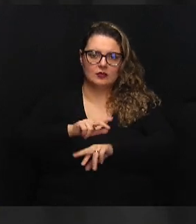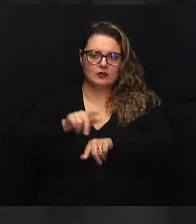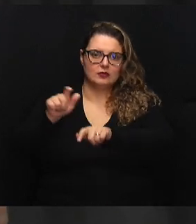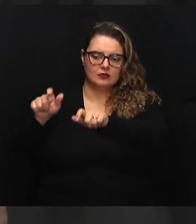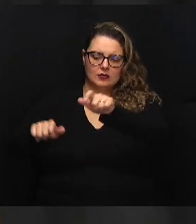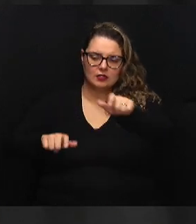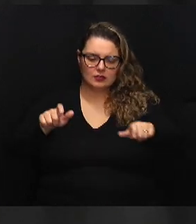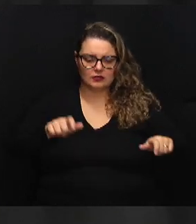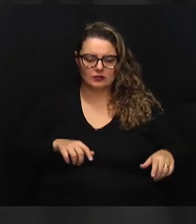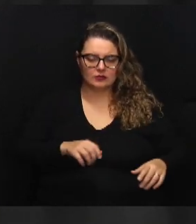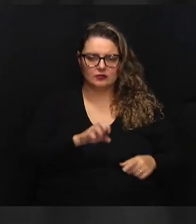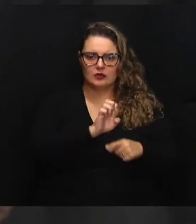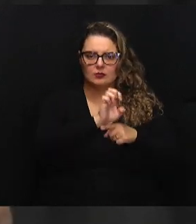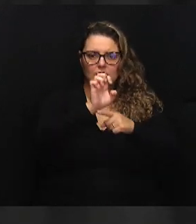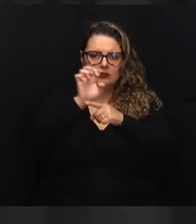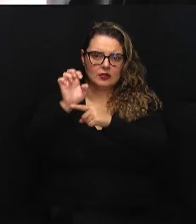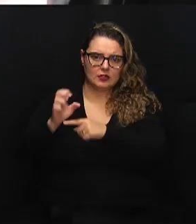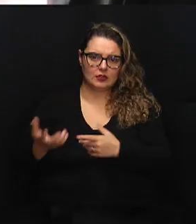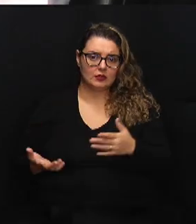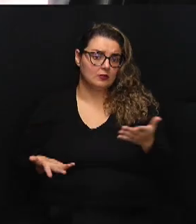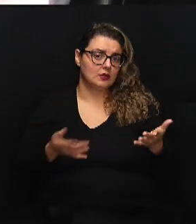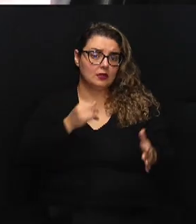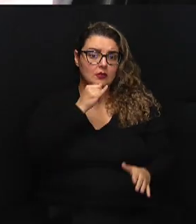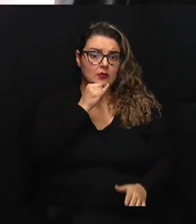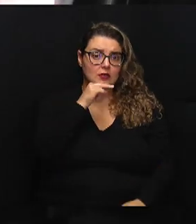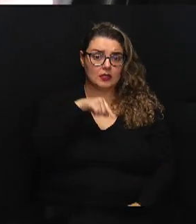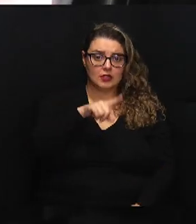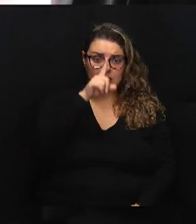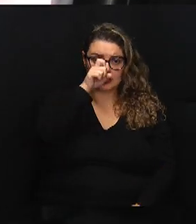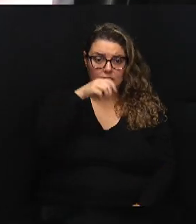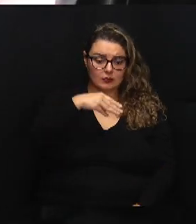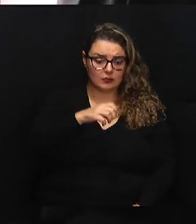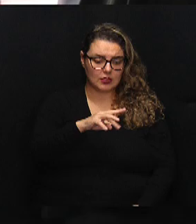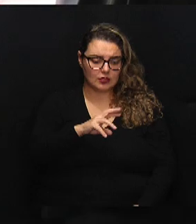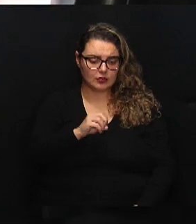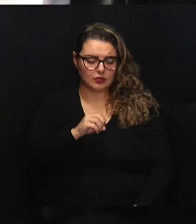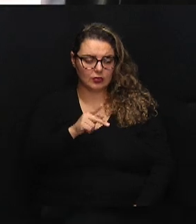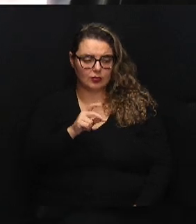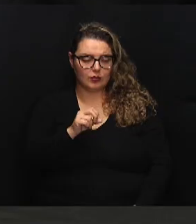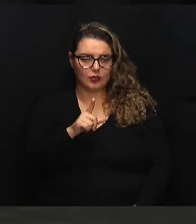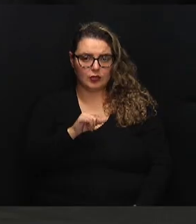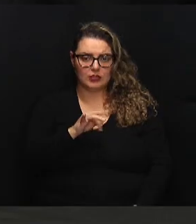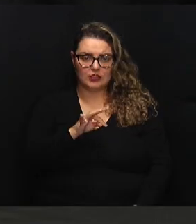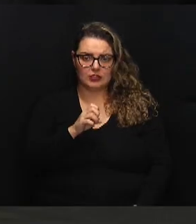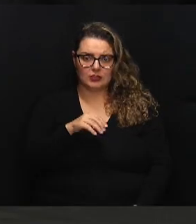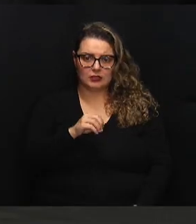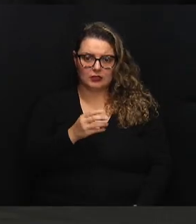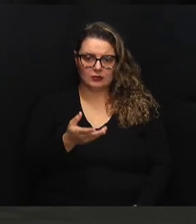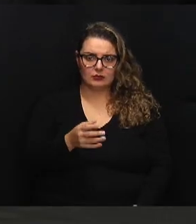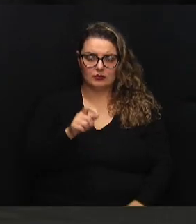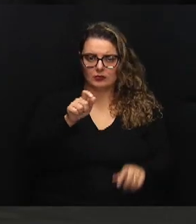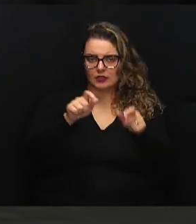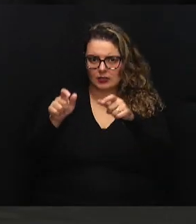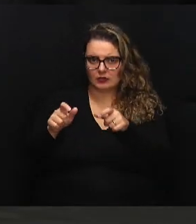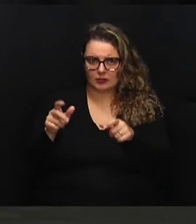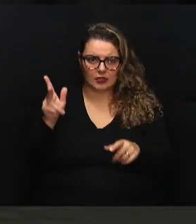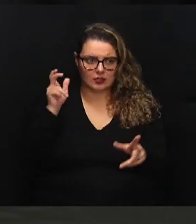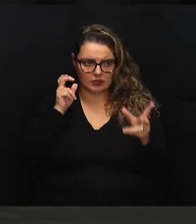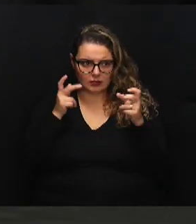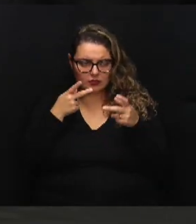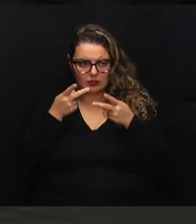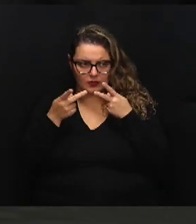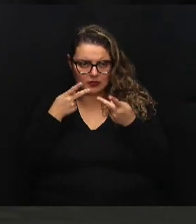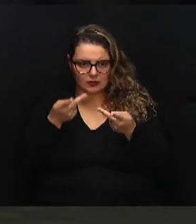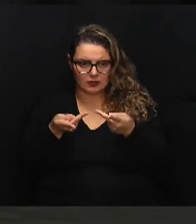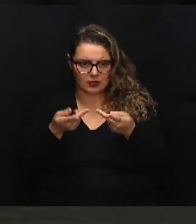estado. Mas aí, por exemplo, esse hospital metropolitano, para quem está em casa e ouve essa conversa,